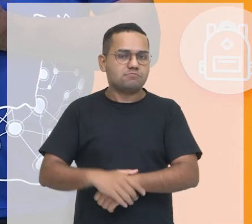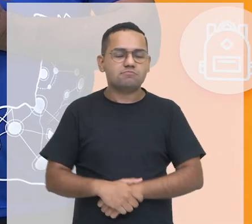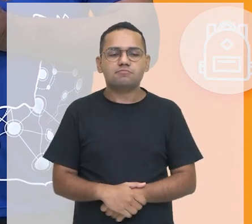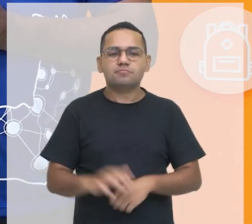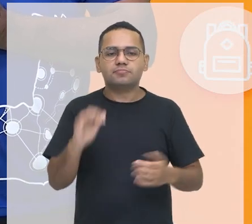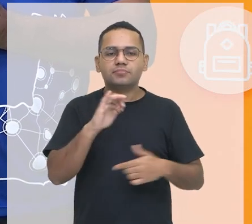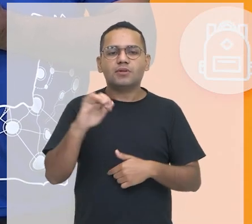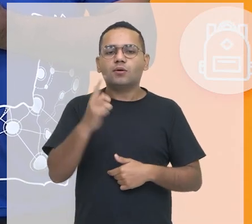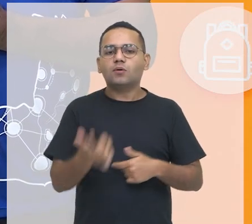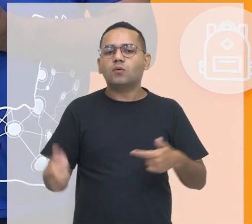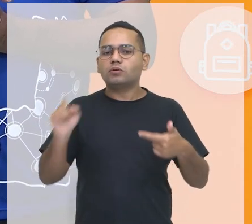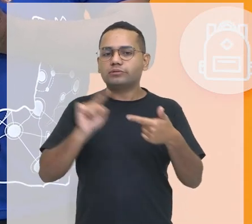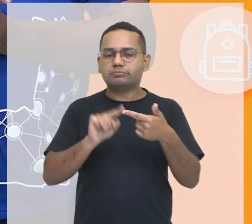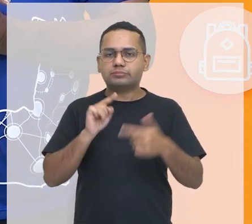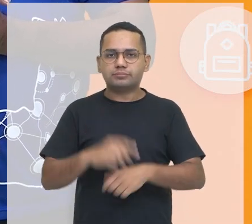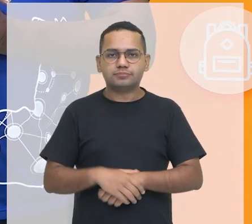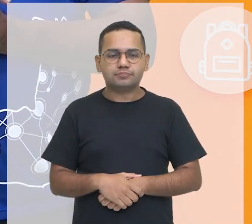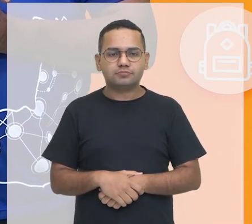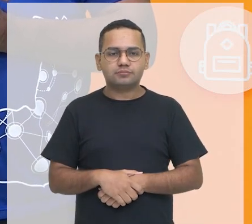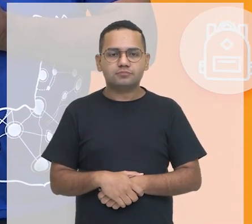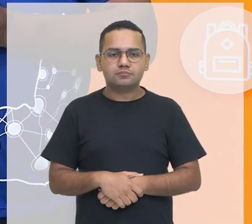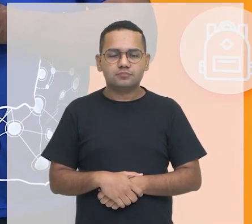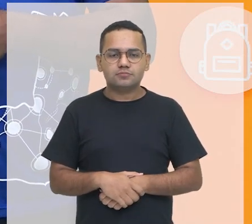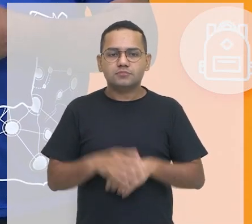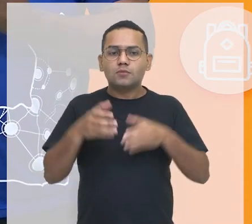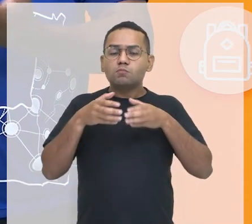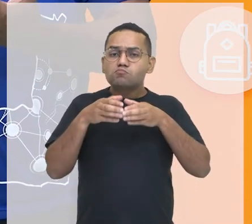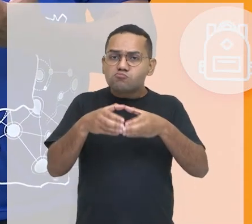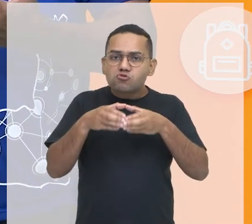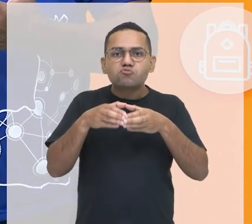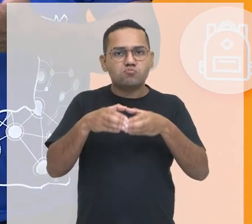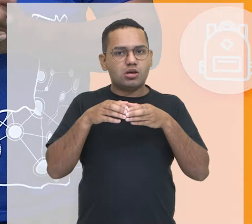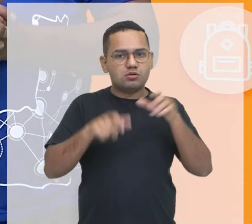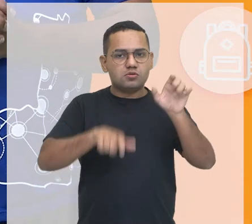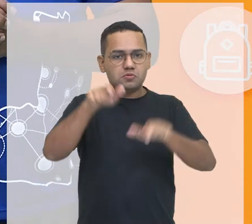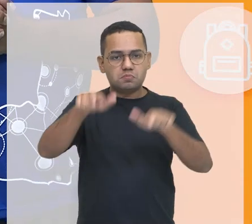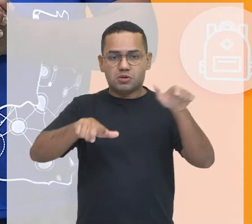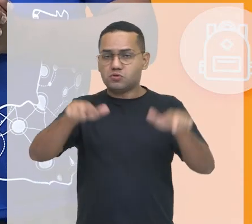também esses movimentos também, que são históricos,